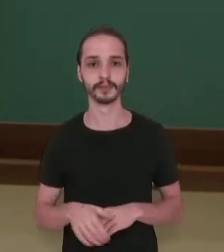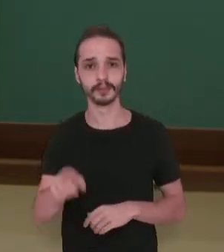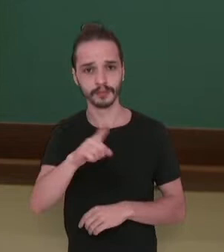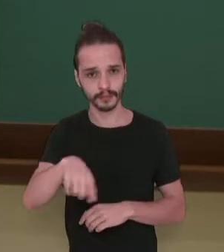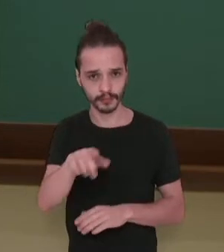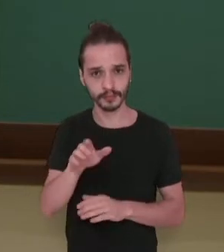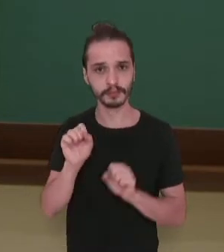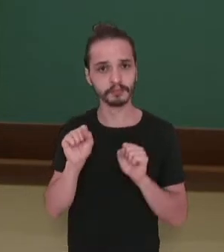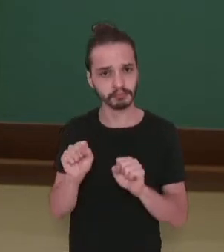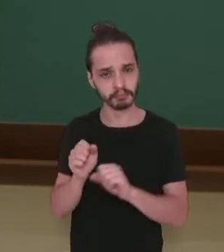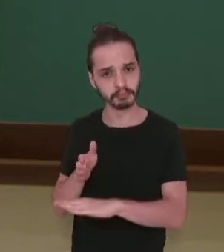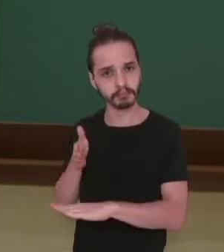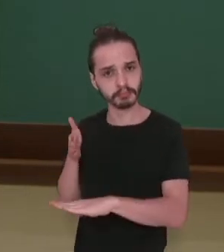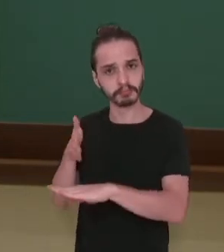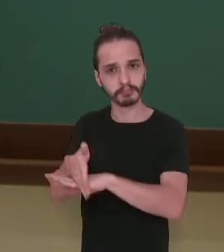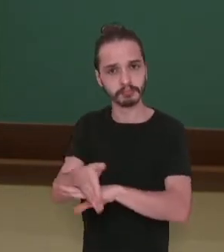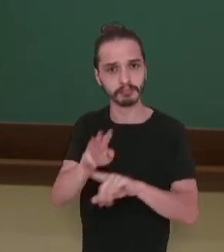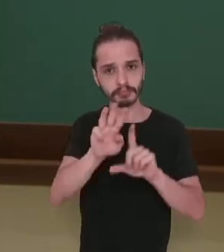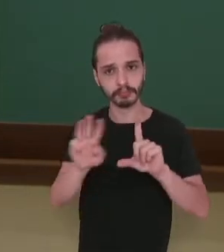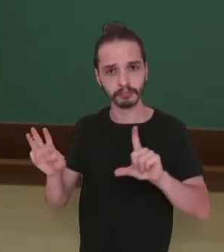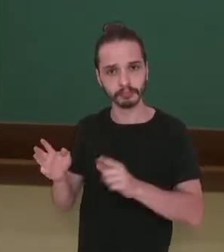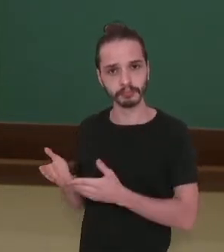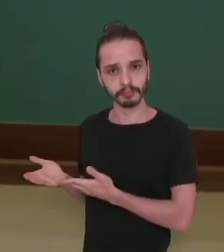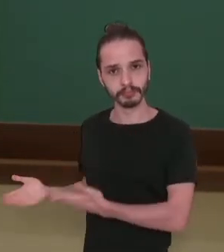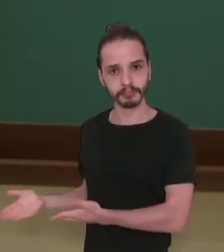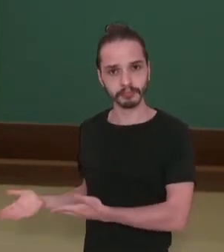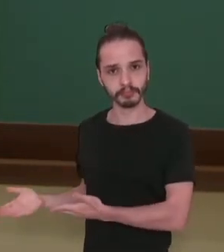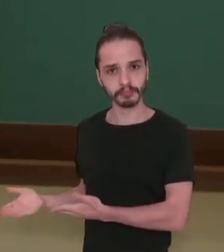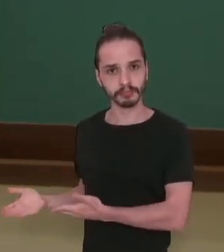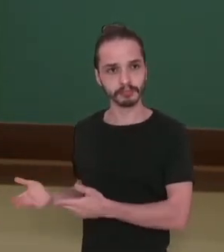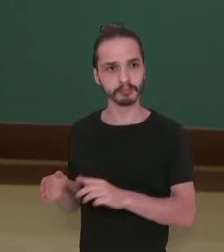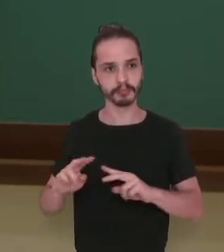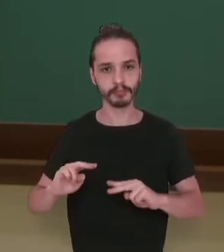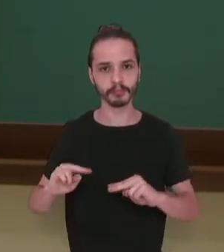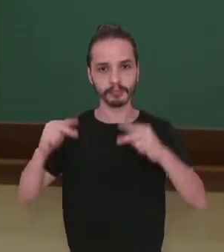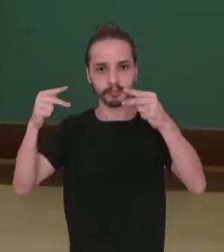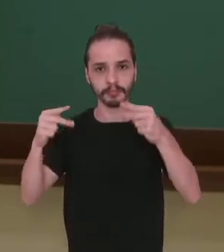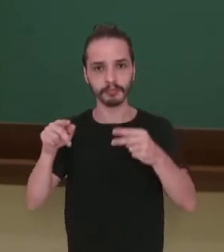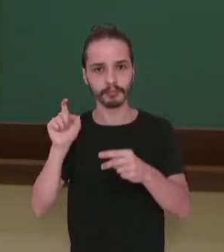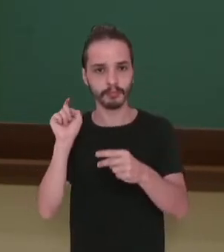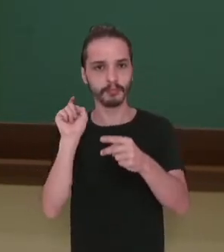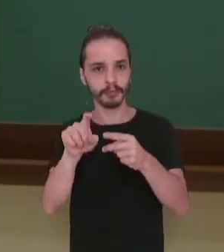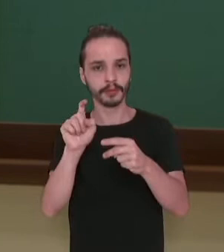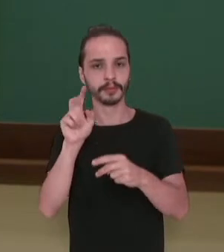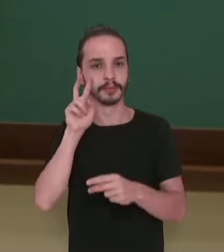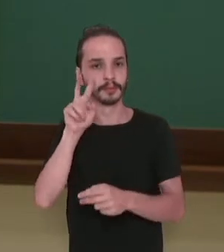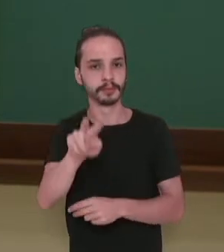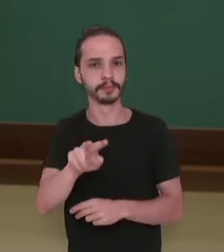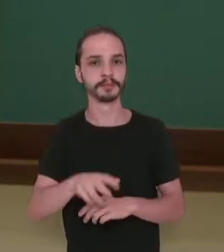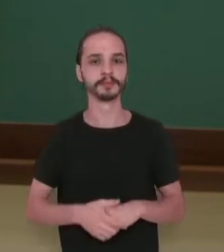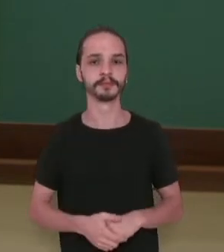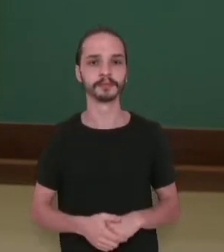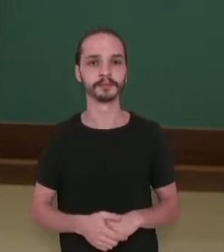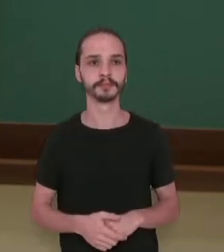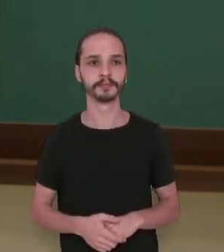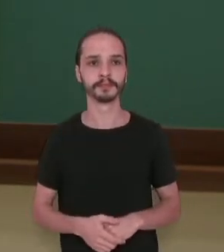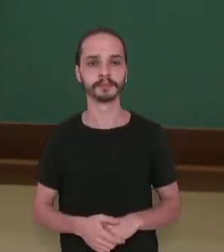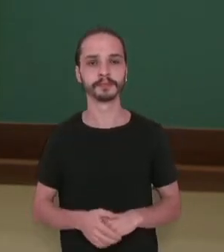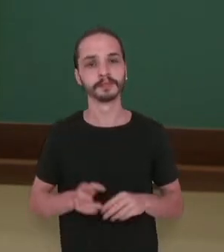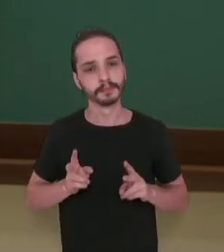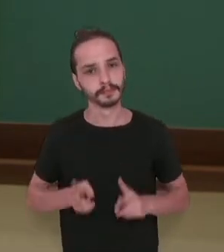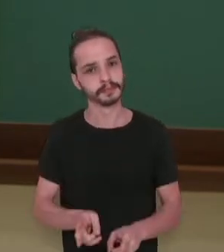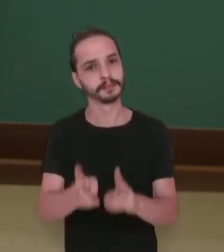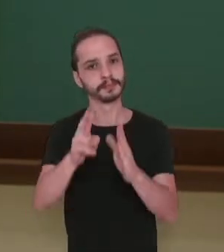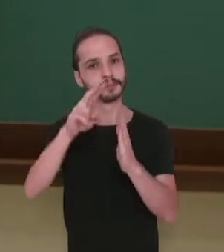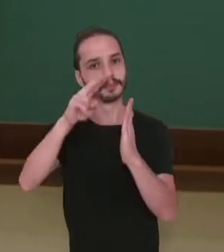na íntegra, ele vai estar disponível aqui no site, né, que fica referenciado para vocês aí no slide. Na continuação da leitura